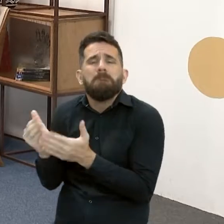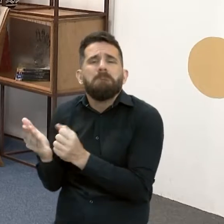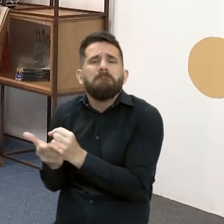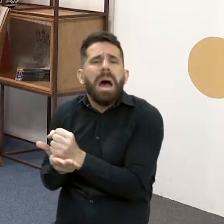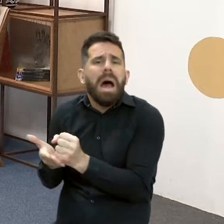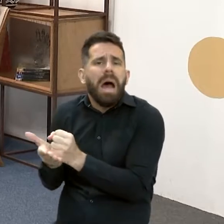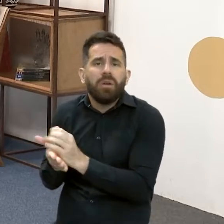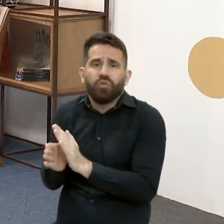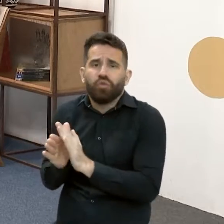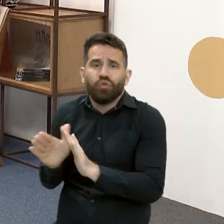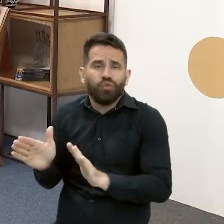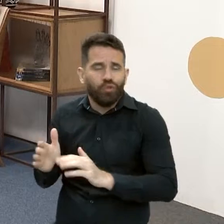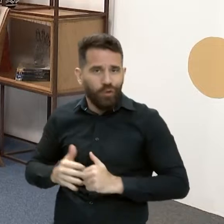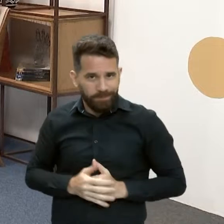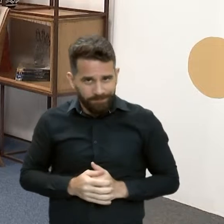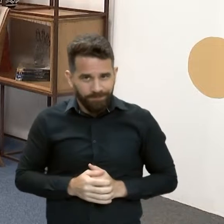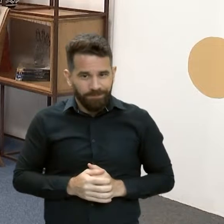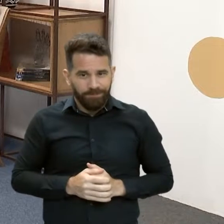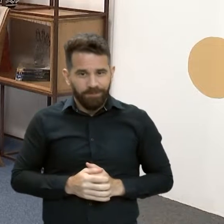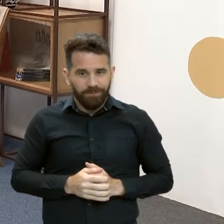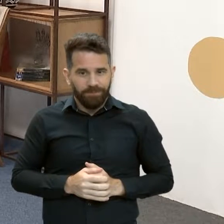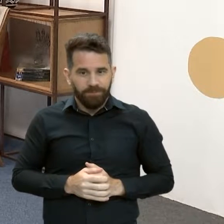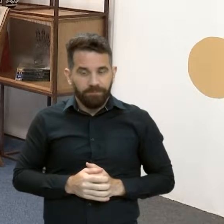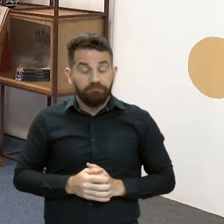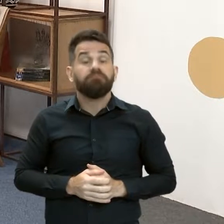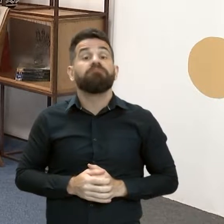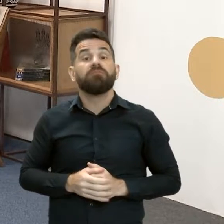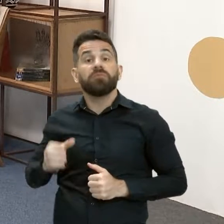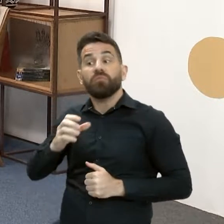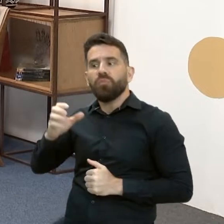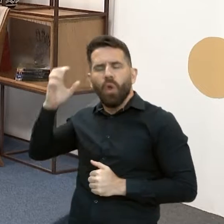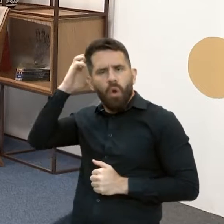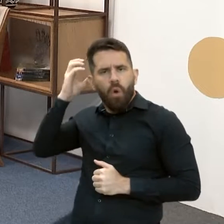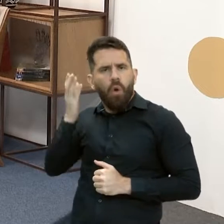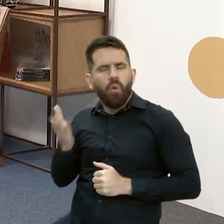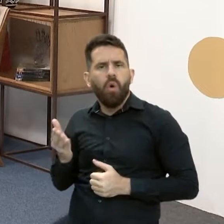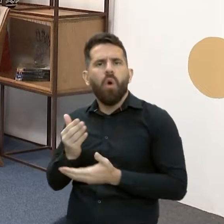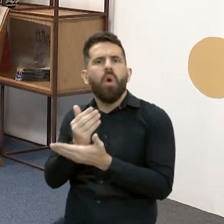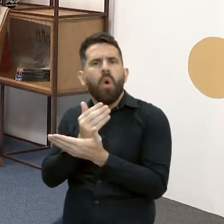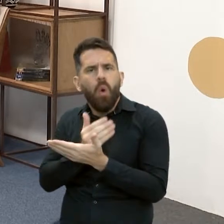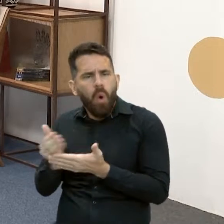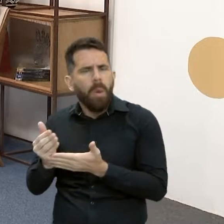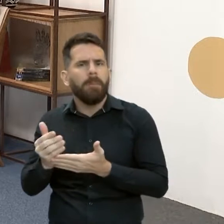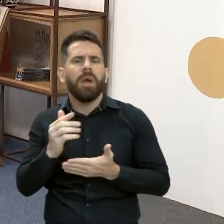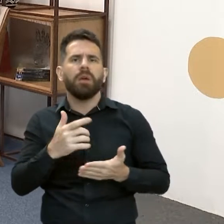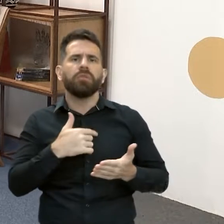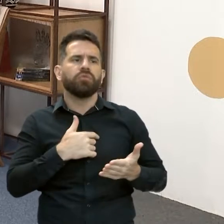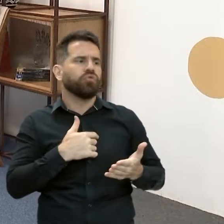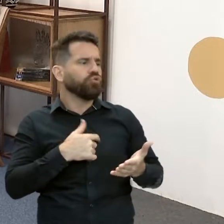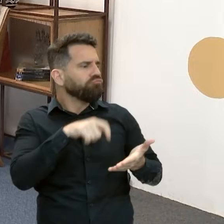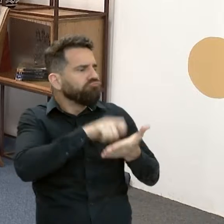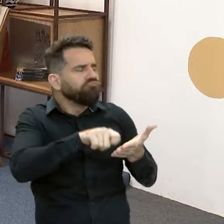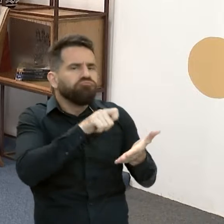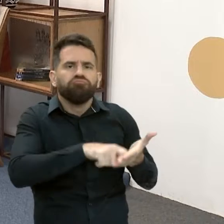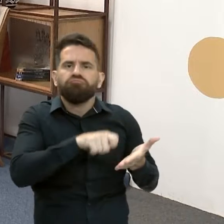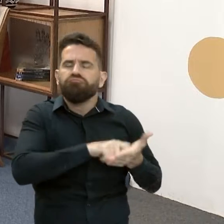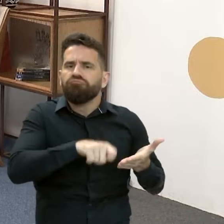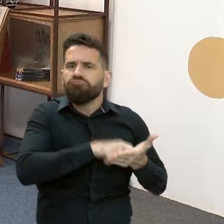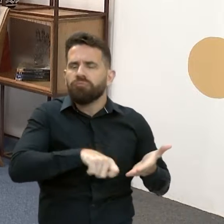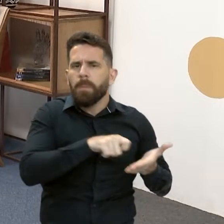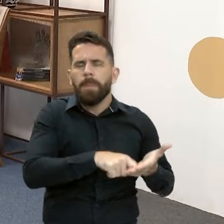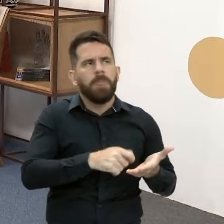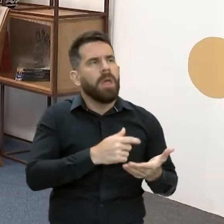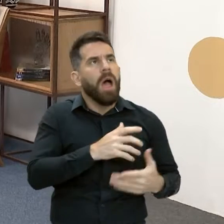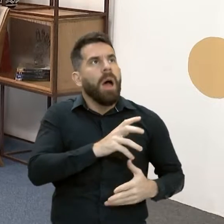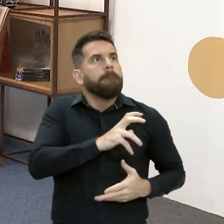essa paixão da Cora Coralina pela escrita? Já enquanto Ana Lins, algumas pessoas podem ter dúvidas,